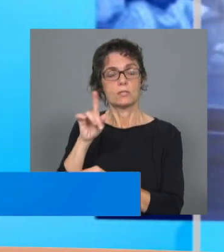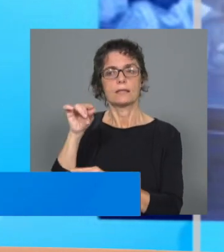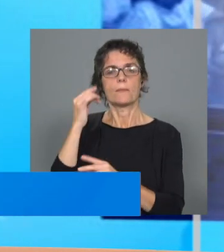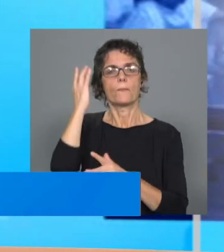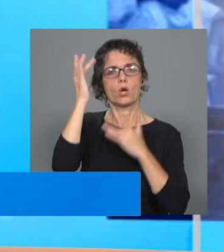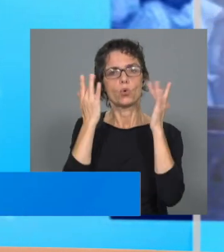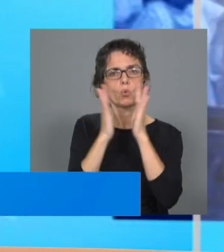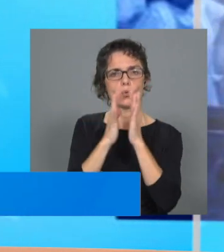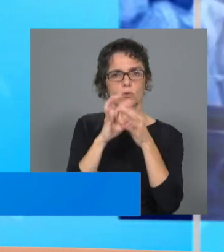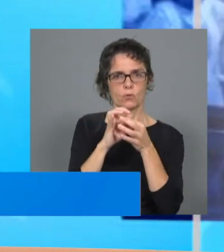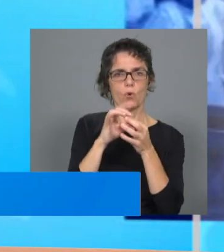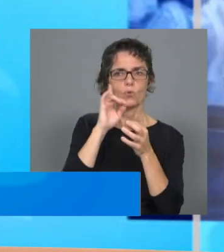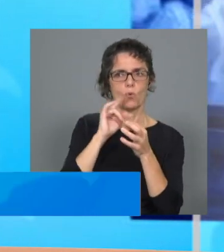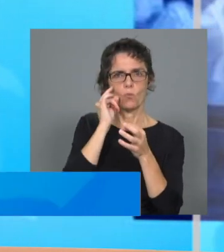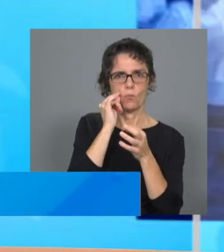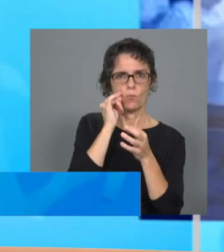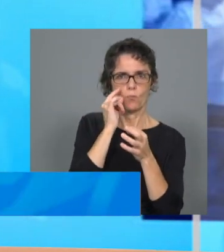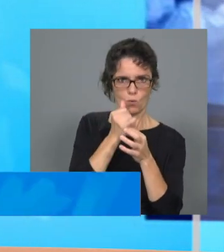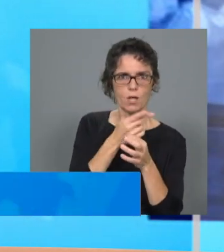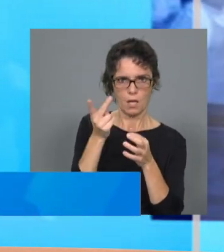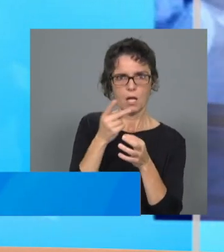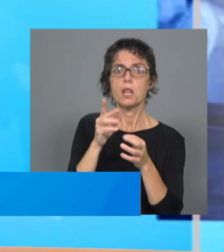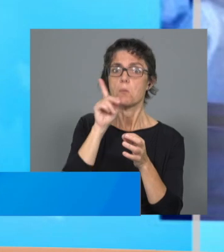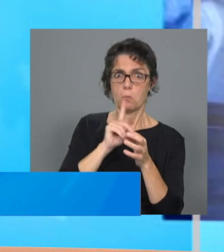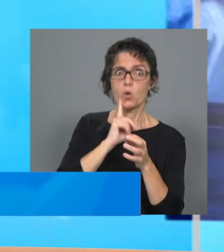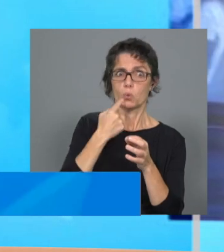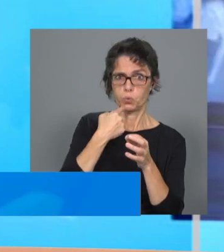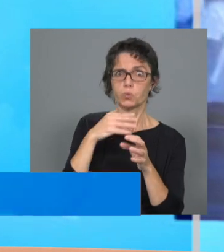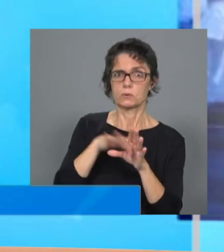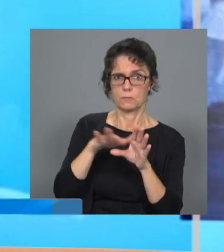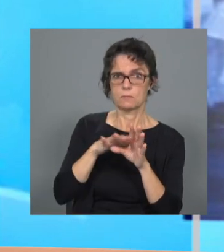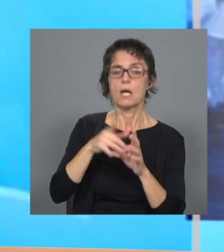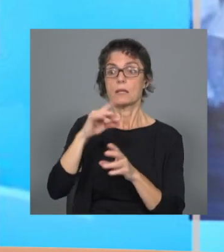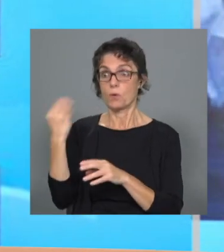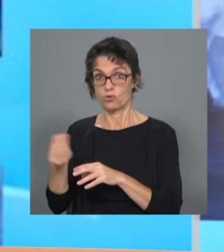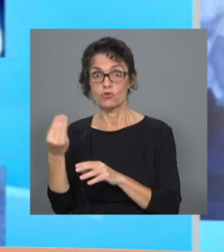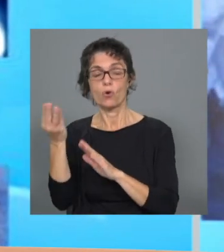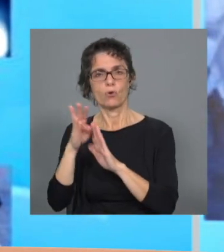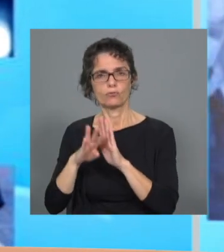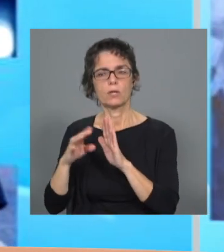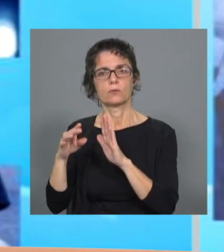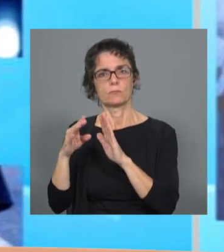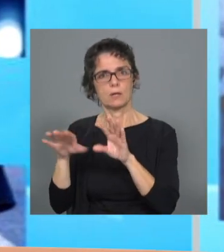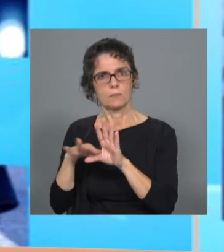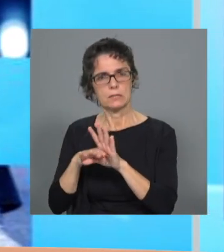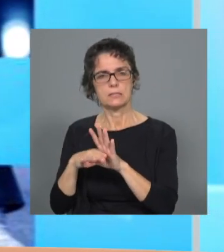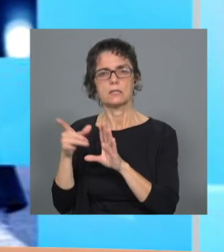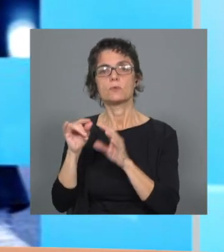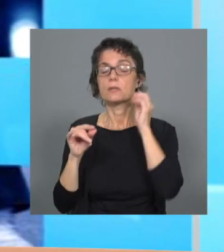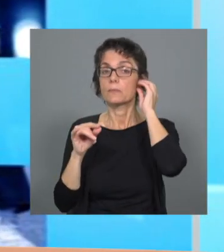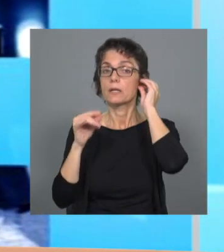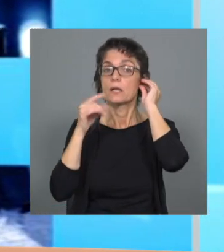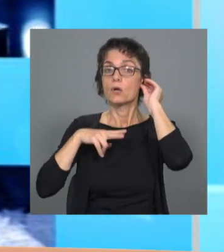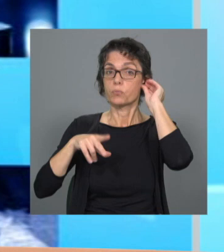várias teólogas, há uma grande participação de mulheres nesse programa, há uma participação de jovens, há os portugueses que estão na equipa de comunicação, isso